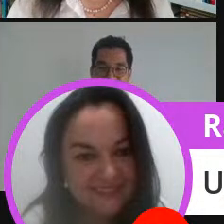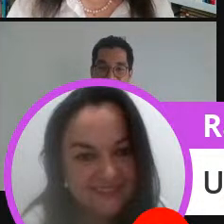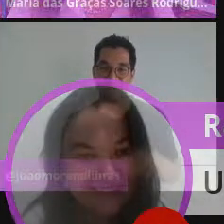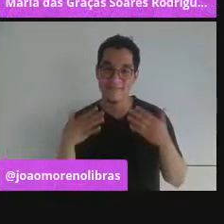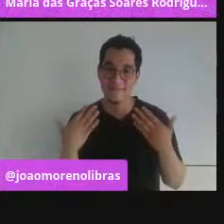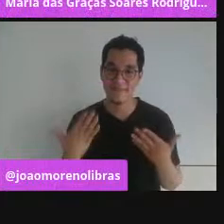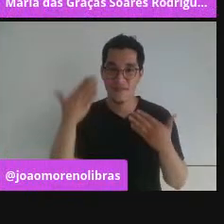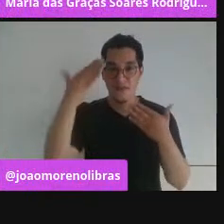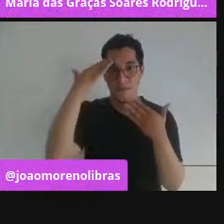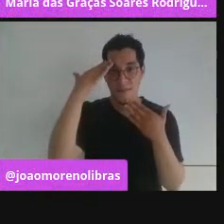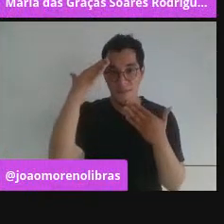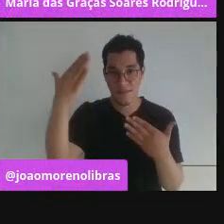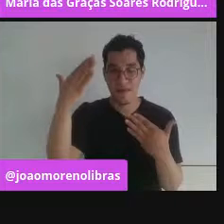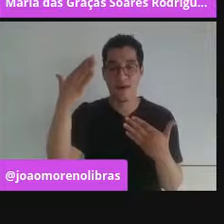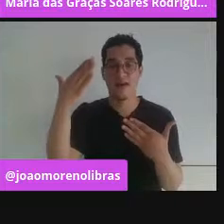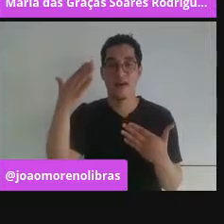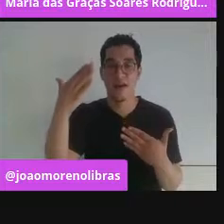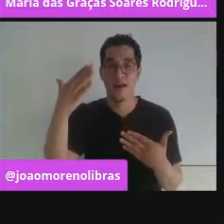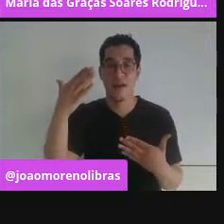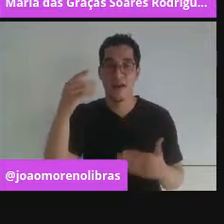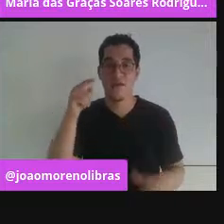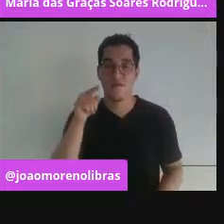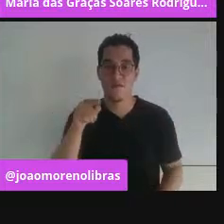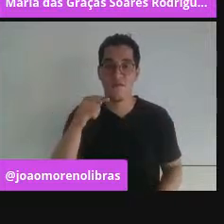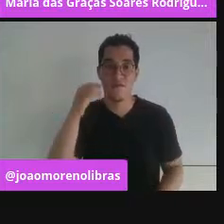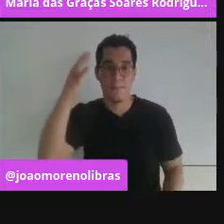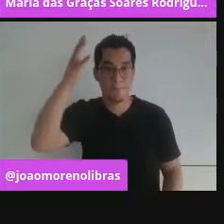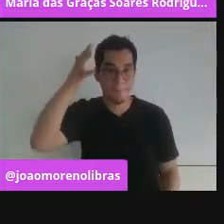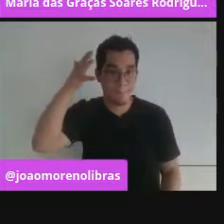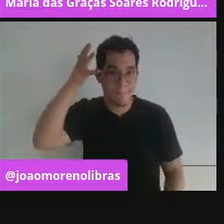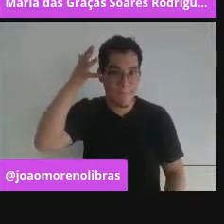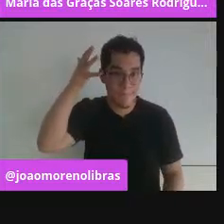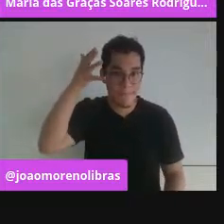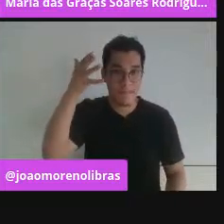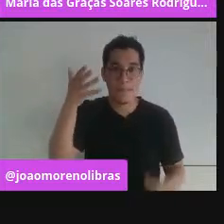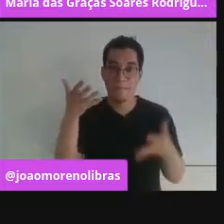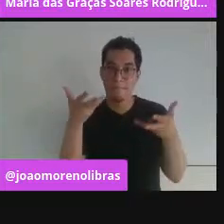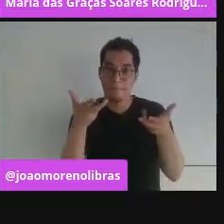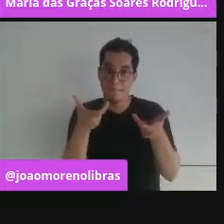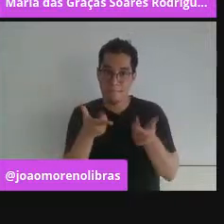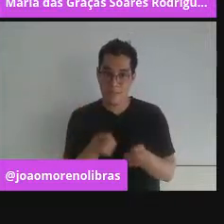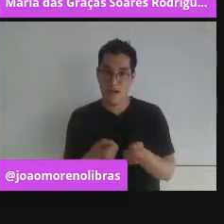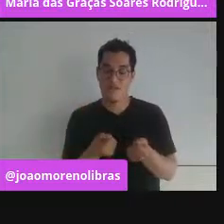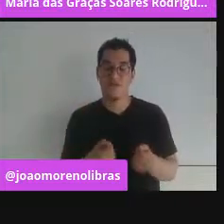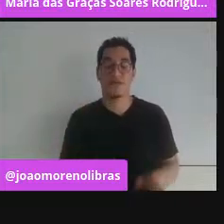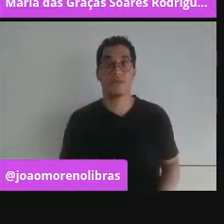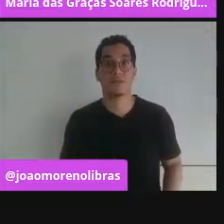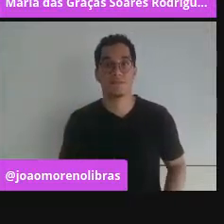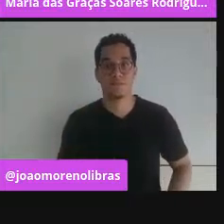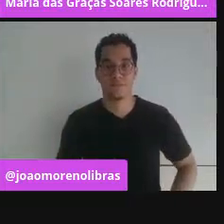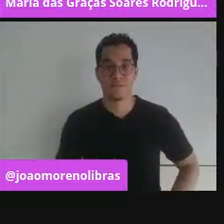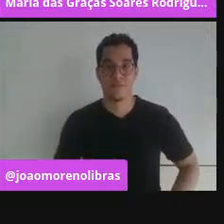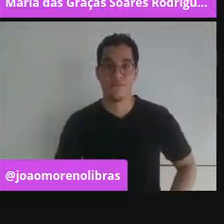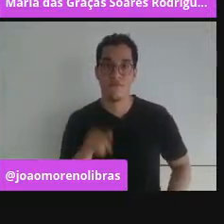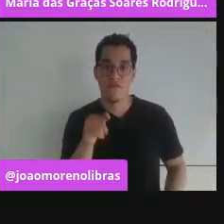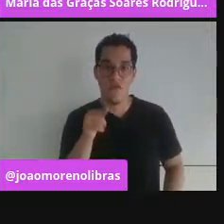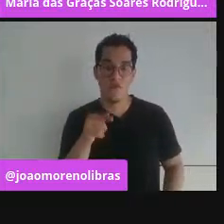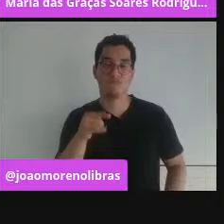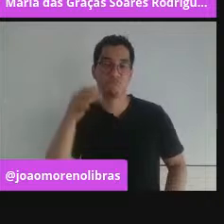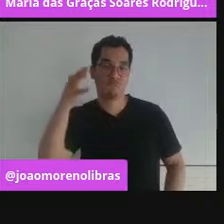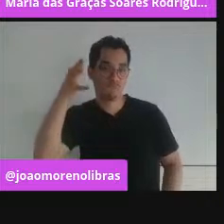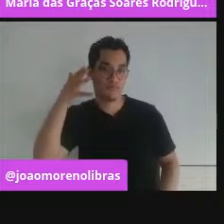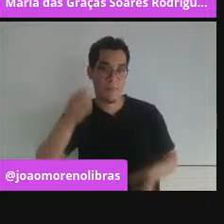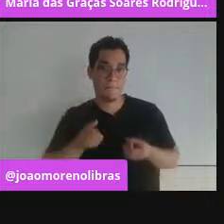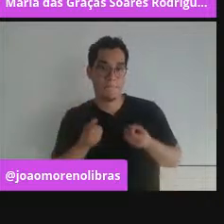Obrigado aí pela paciência e também pela palestra maravilhosa que a senhora proferiu.